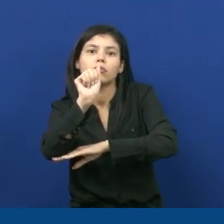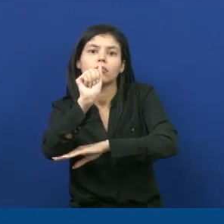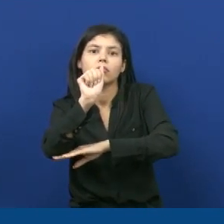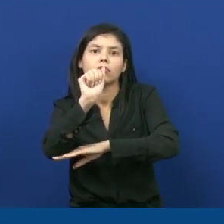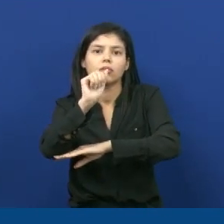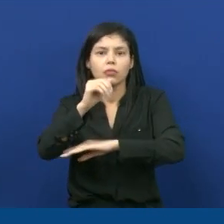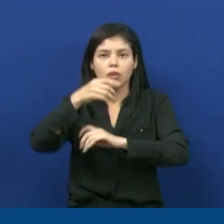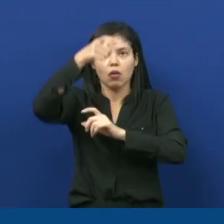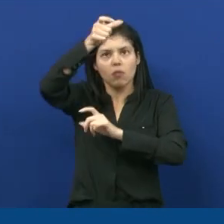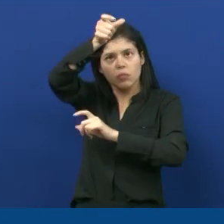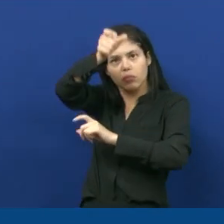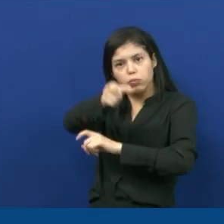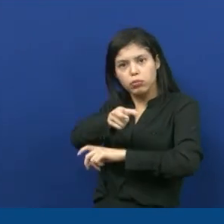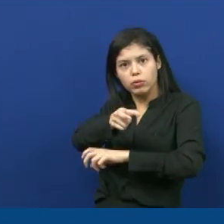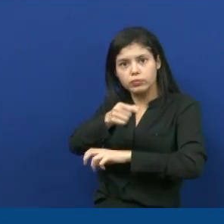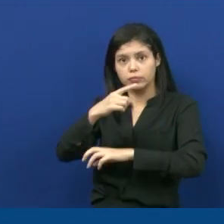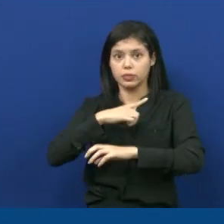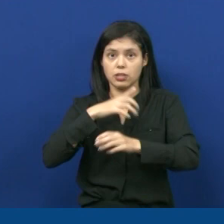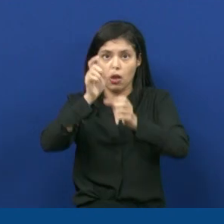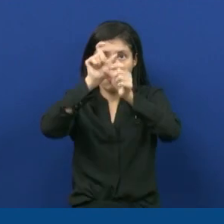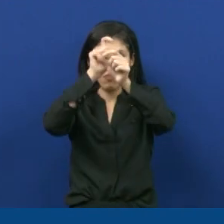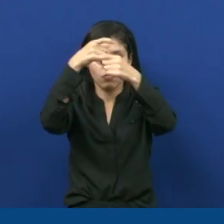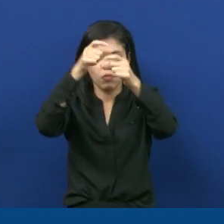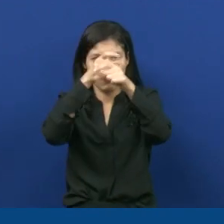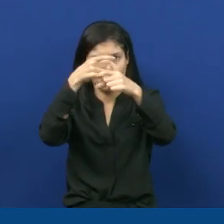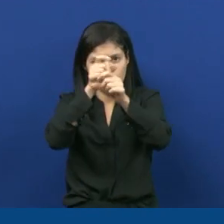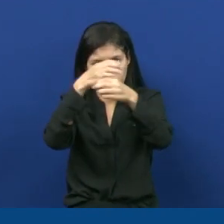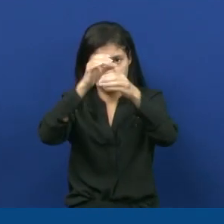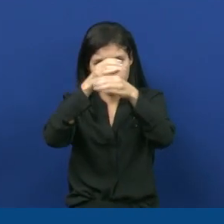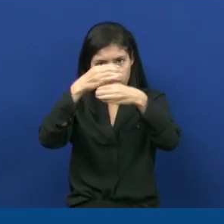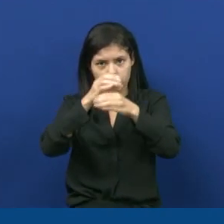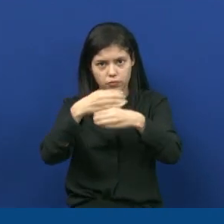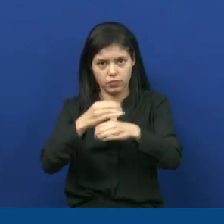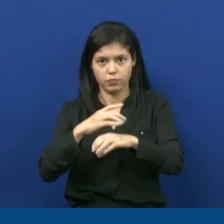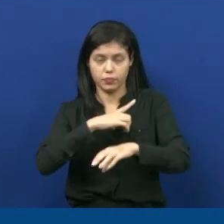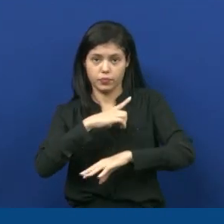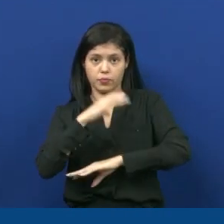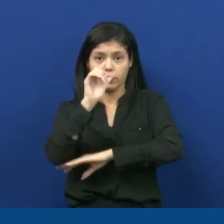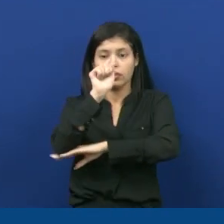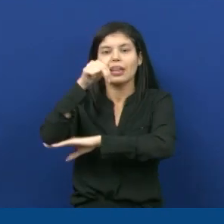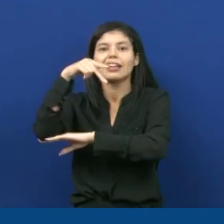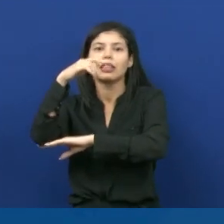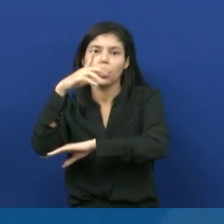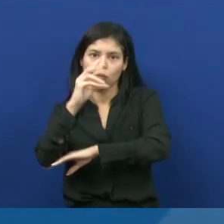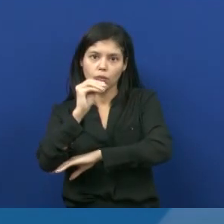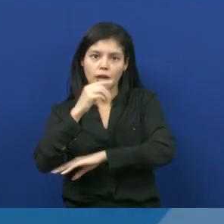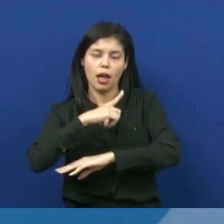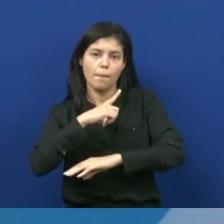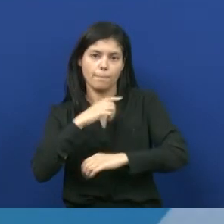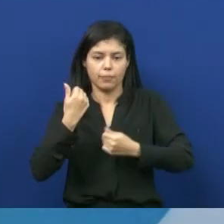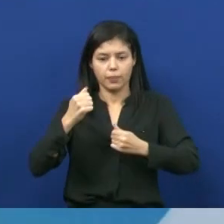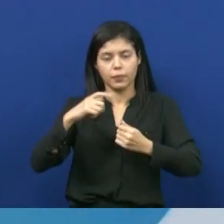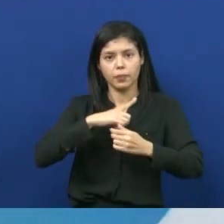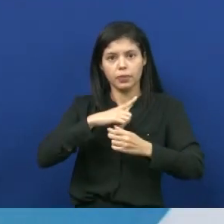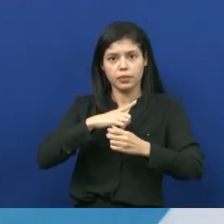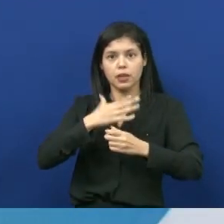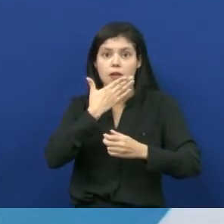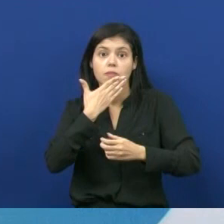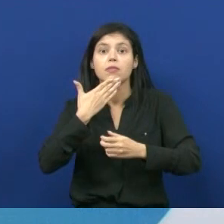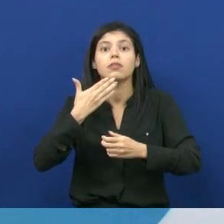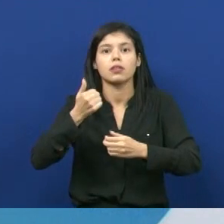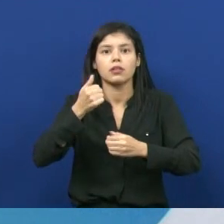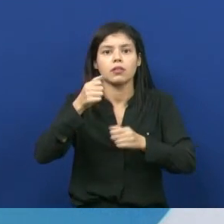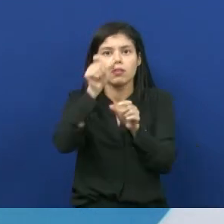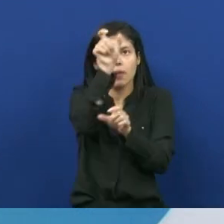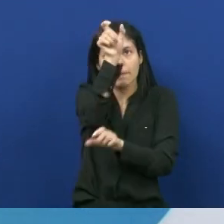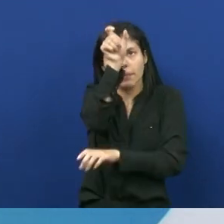uma cânula cheia de anéis. Esses anéis cartilaginosos, eles servem para manter sempre a traqueia